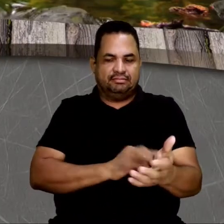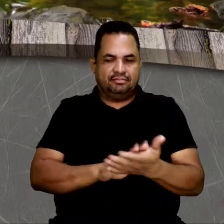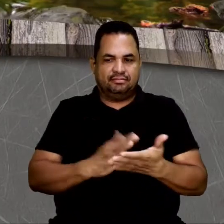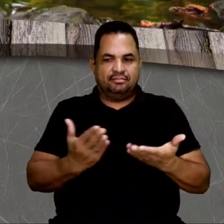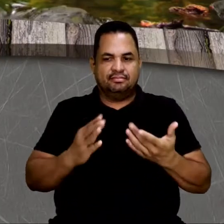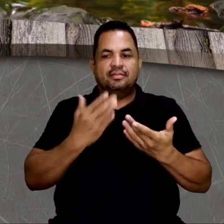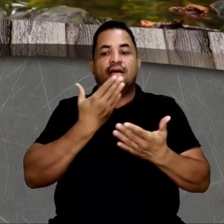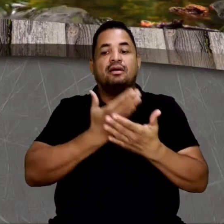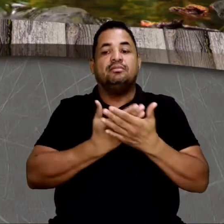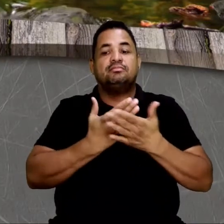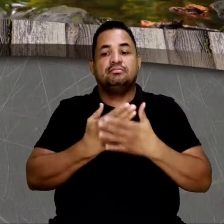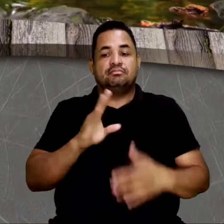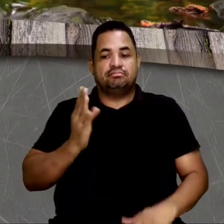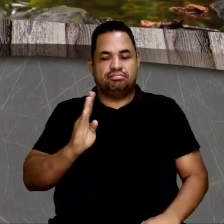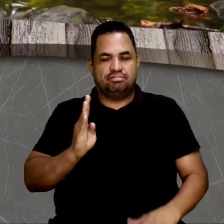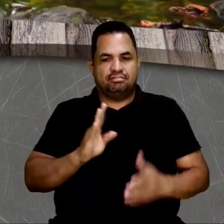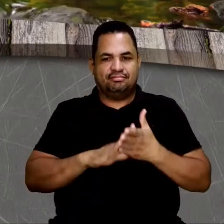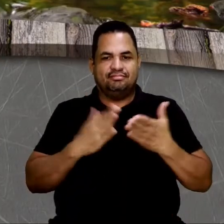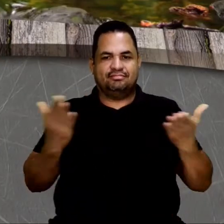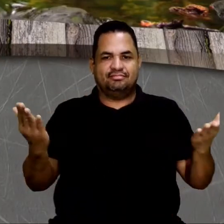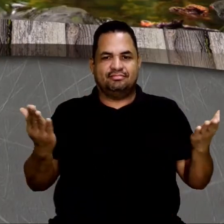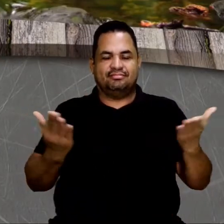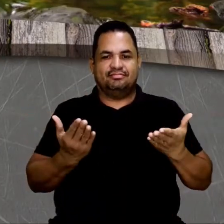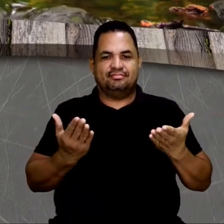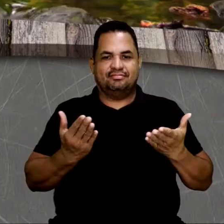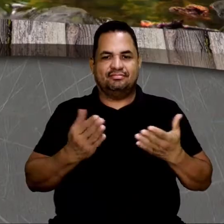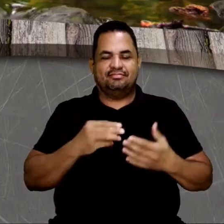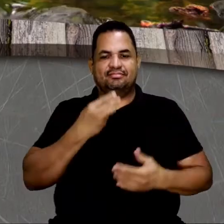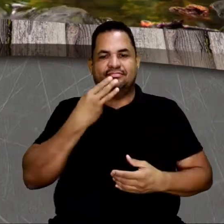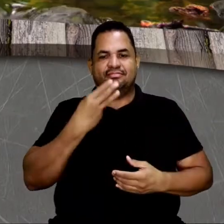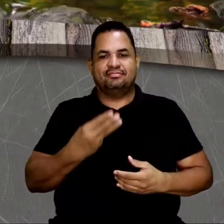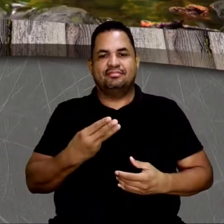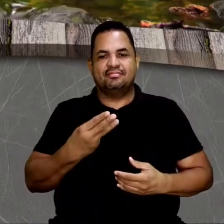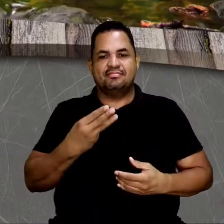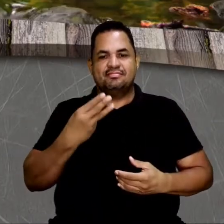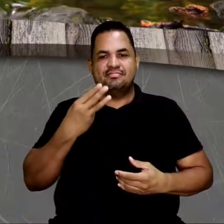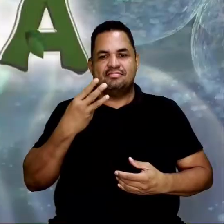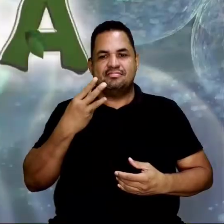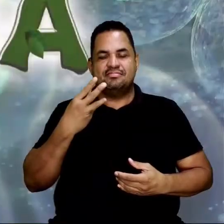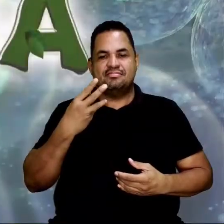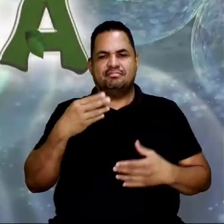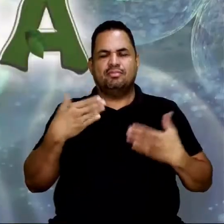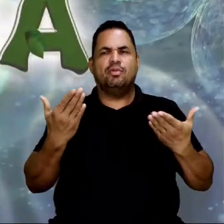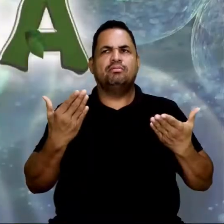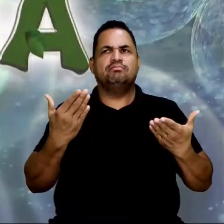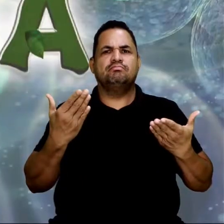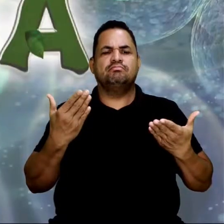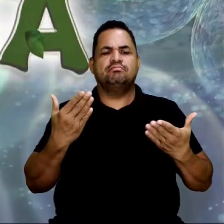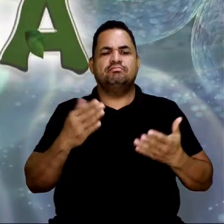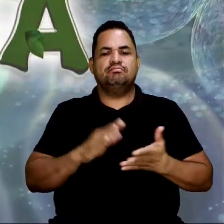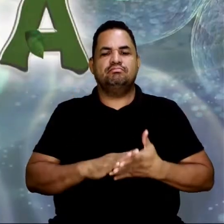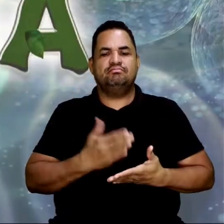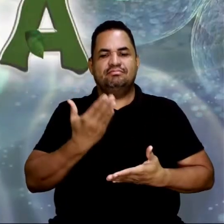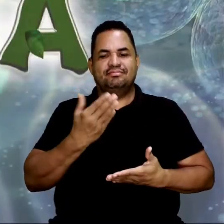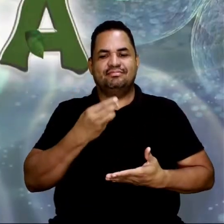uma aula de Biologia. Essa aqui é a nossa aula 30 e... Qual é, professora? Mostra lá,